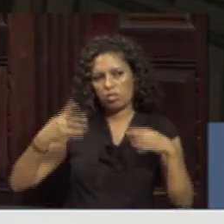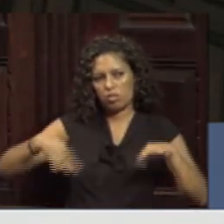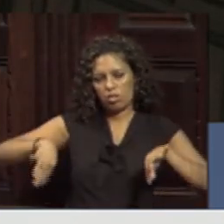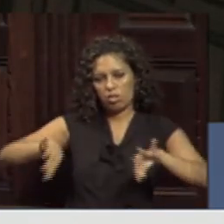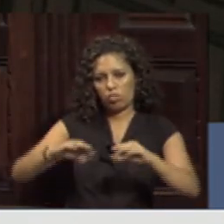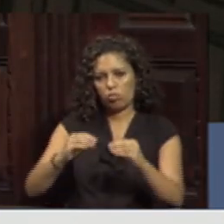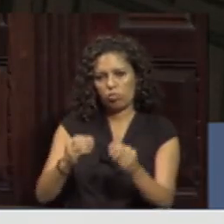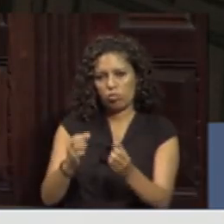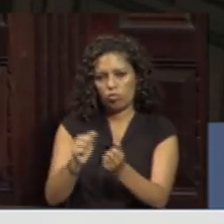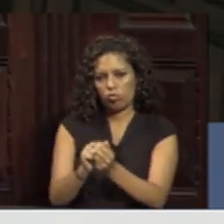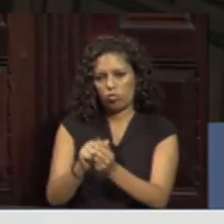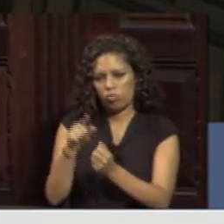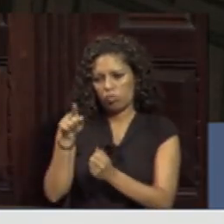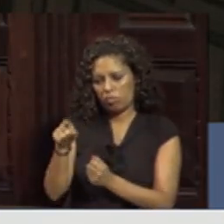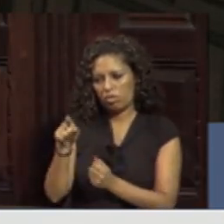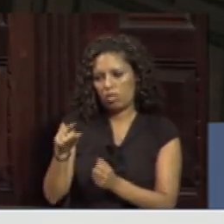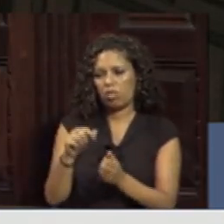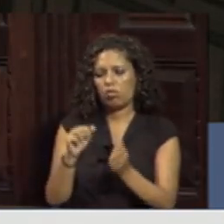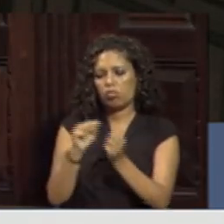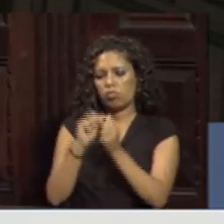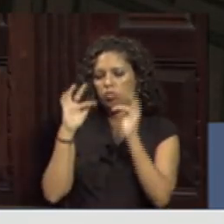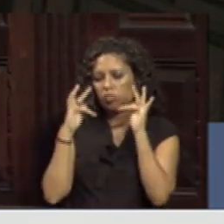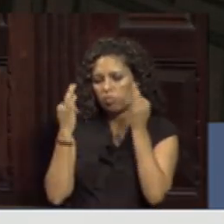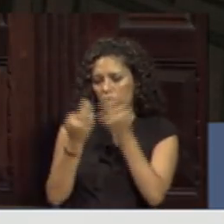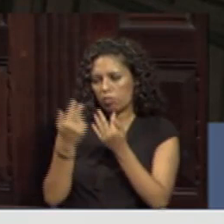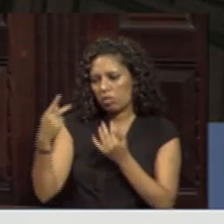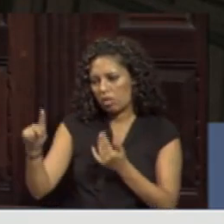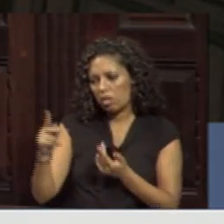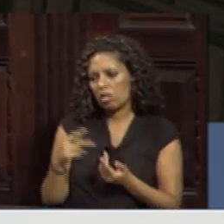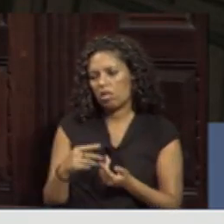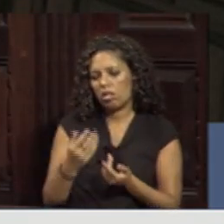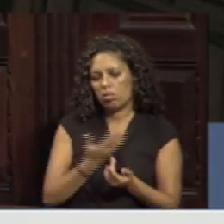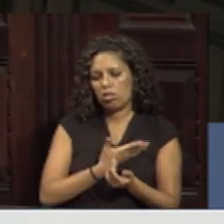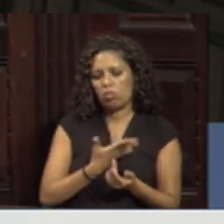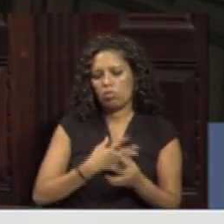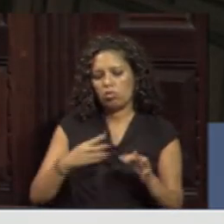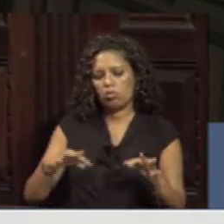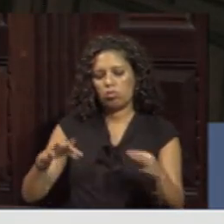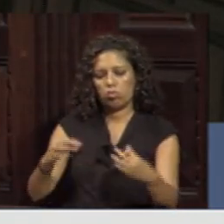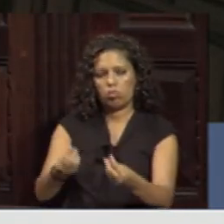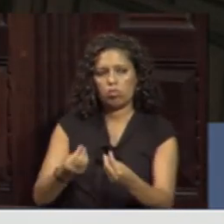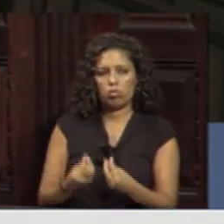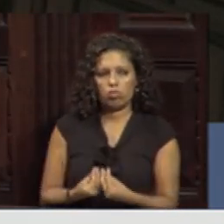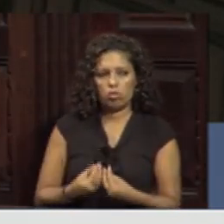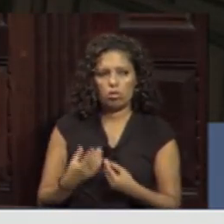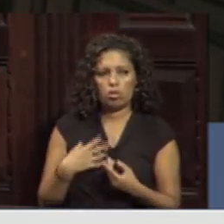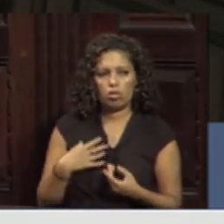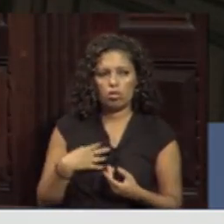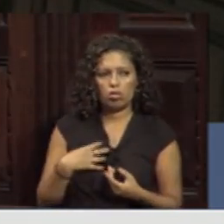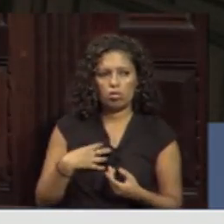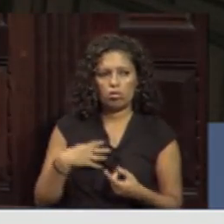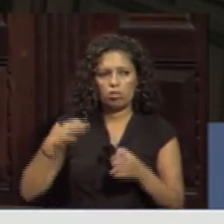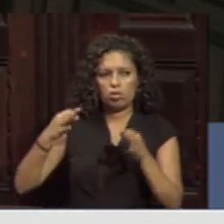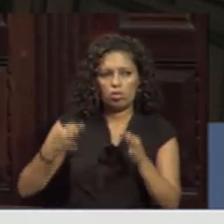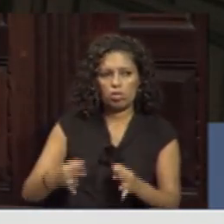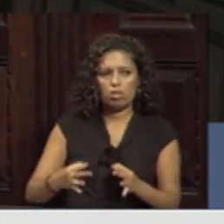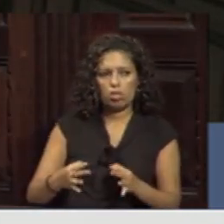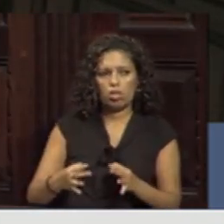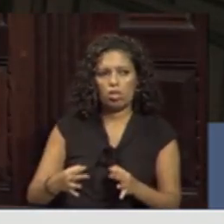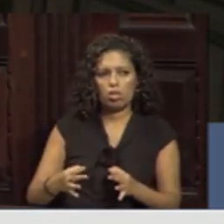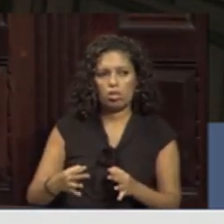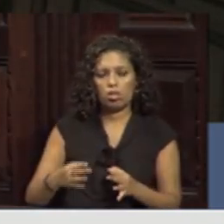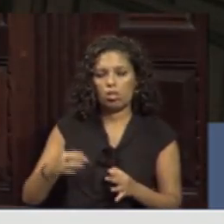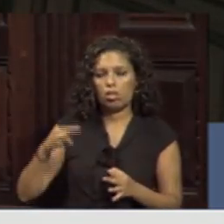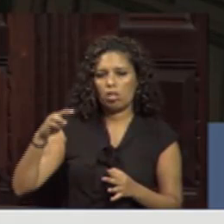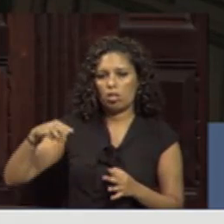que estar solidários, na família, nos companheiros e a todos. Então, tenho certeza que a Marielle vai